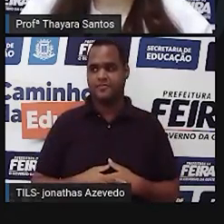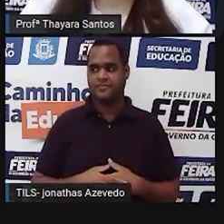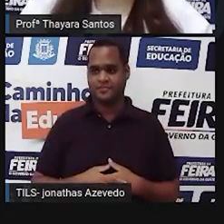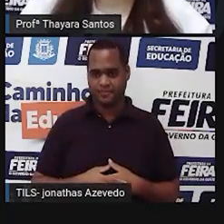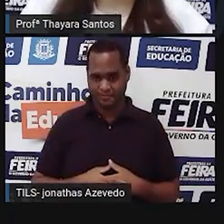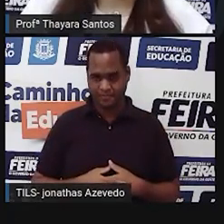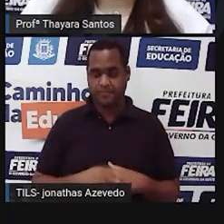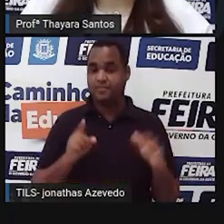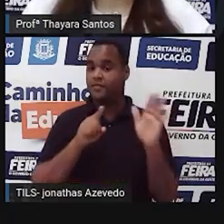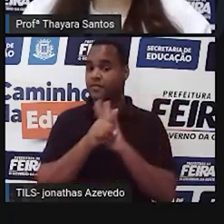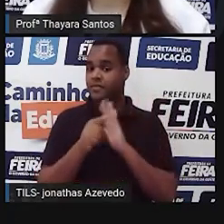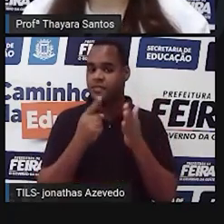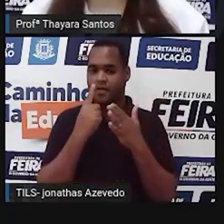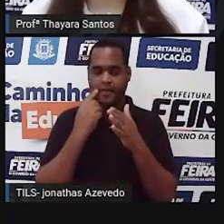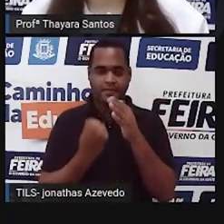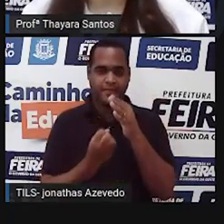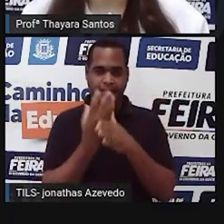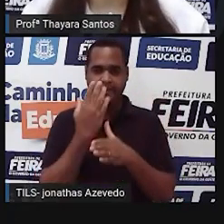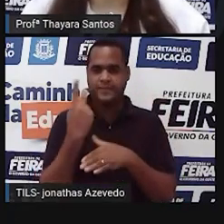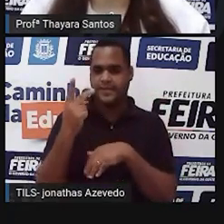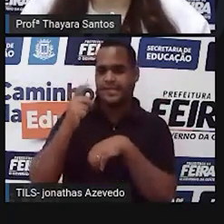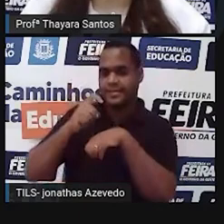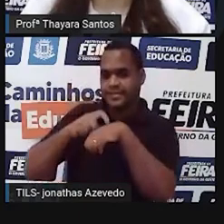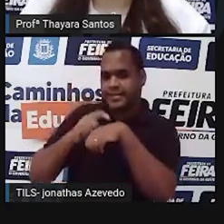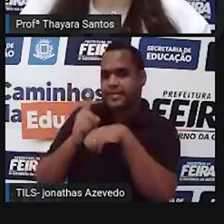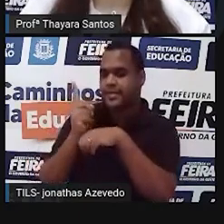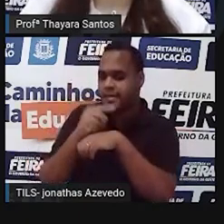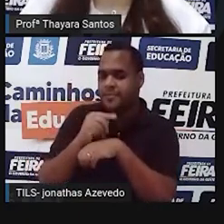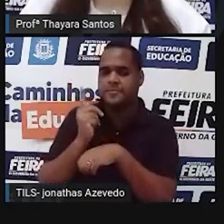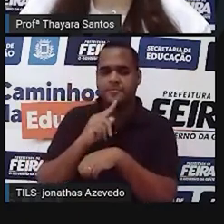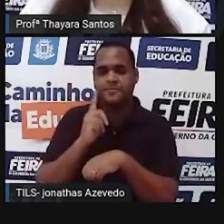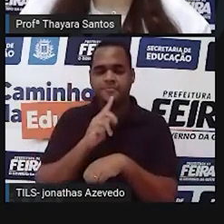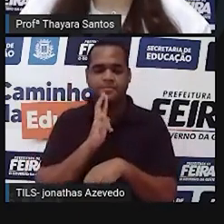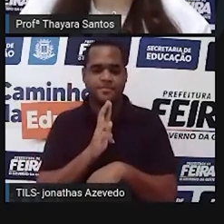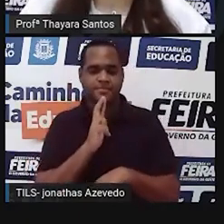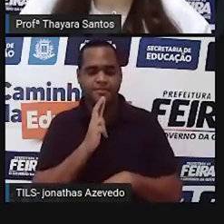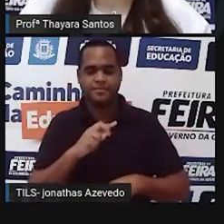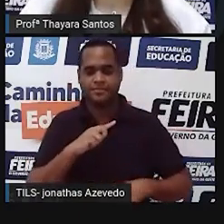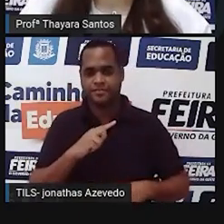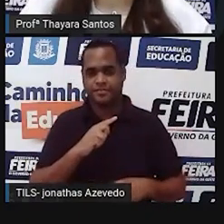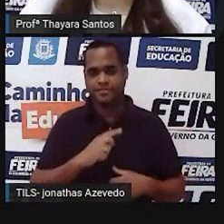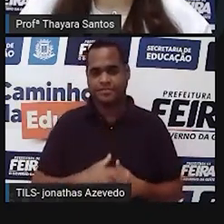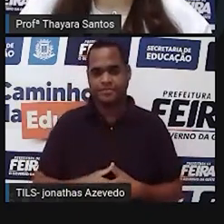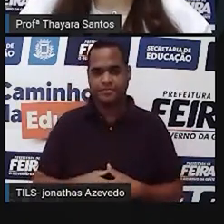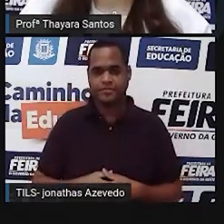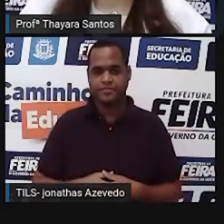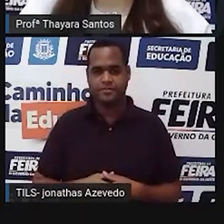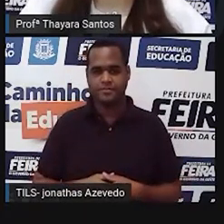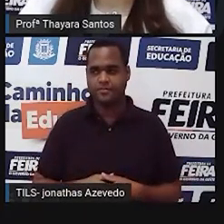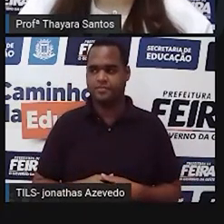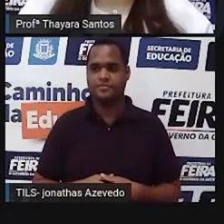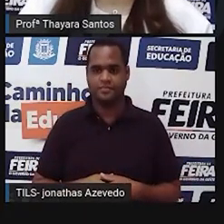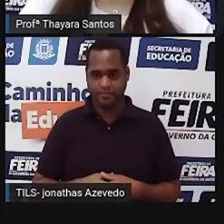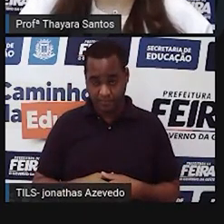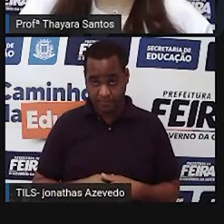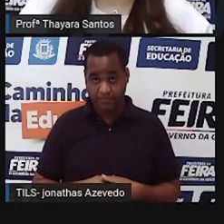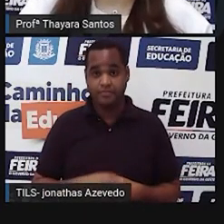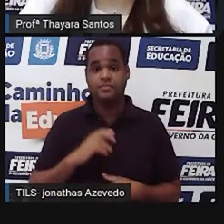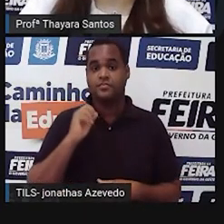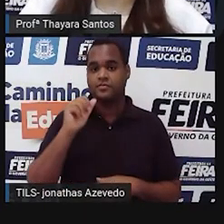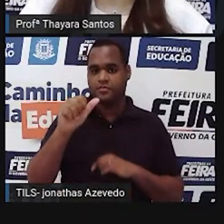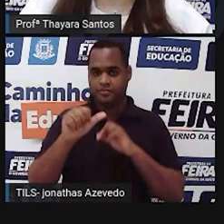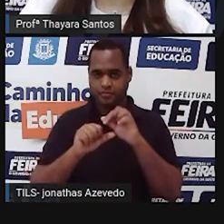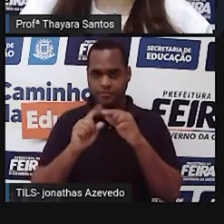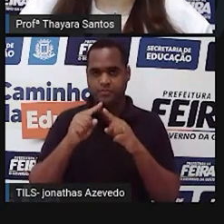Vai aparecer uma pergunta e vocês vão ter um tempo para responder ela. Vamos lá para a primeira. A alternativa